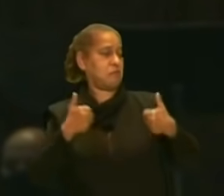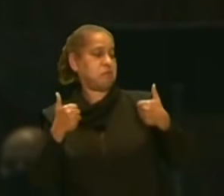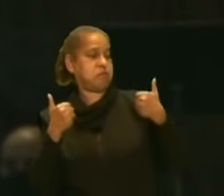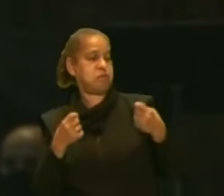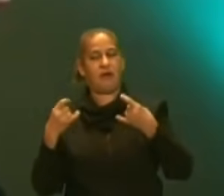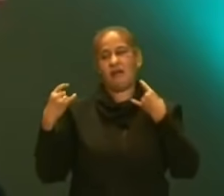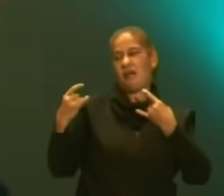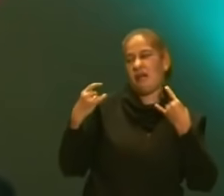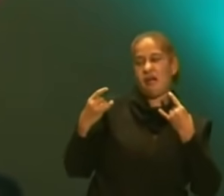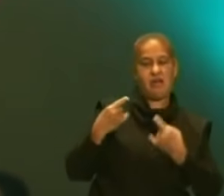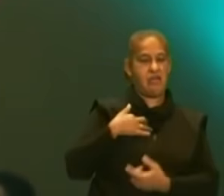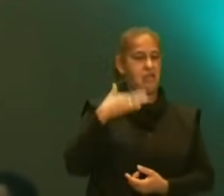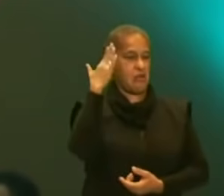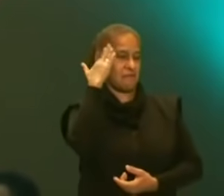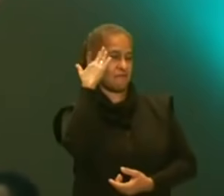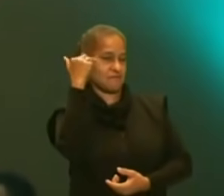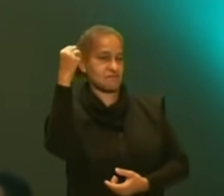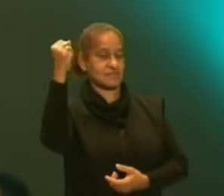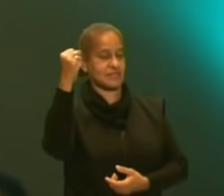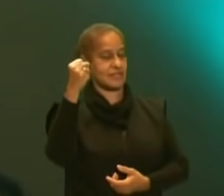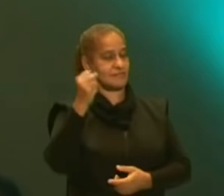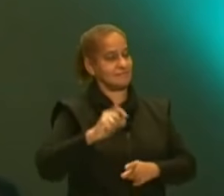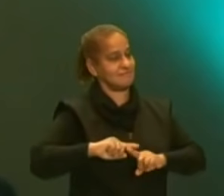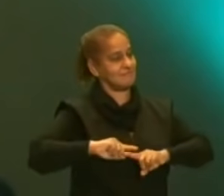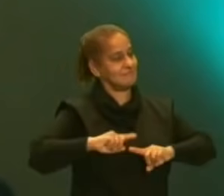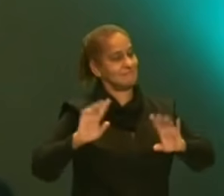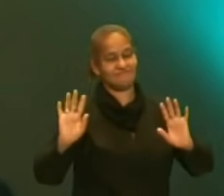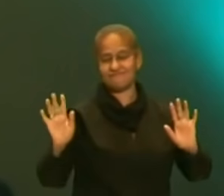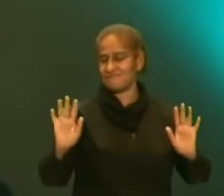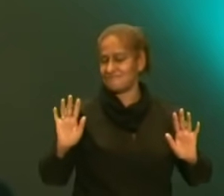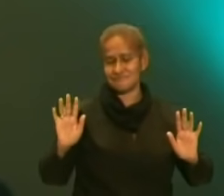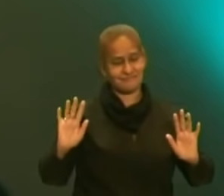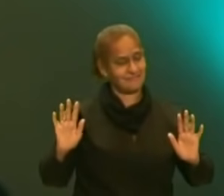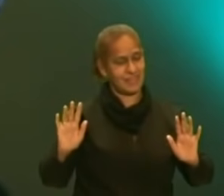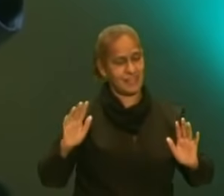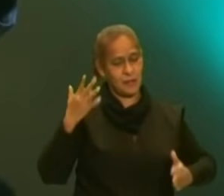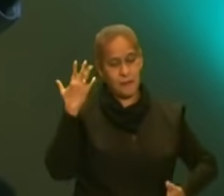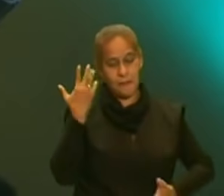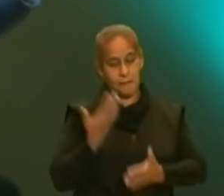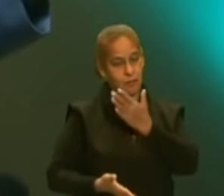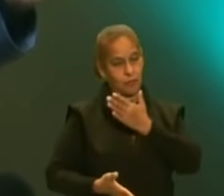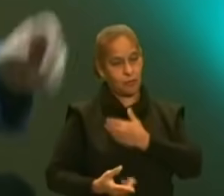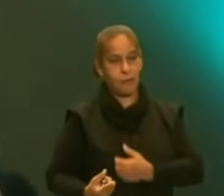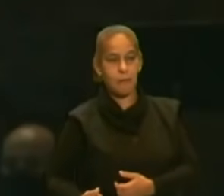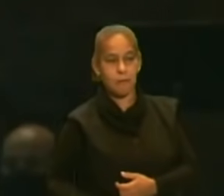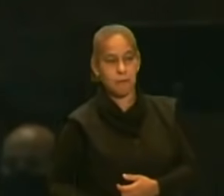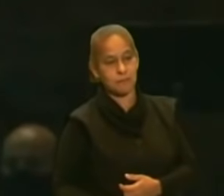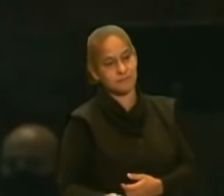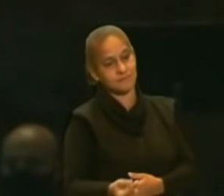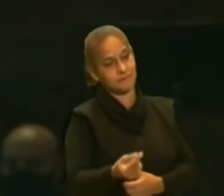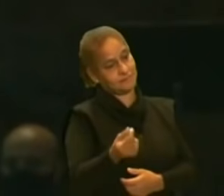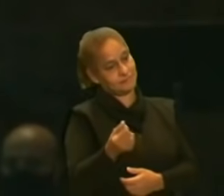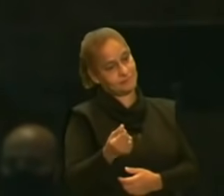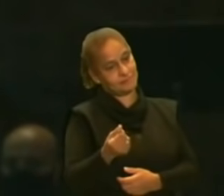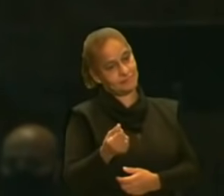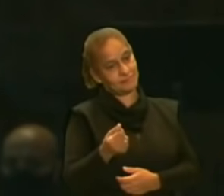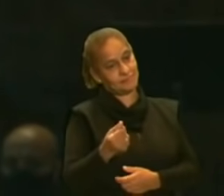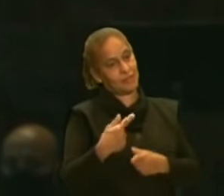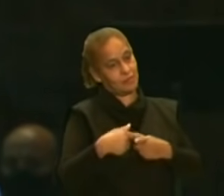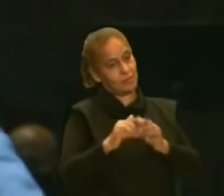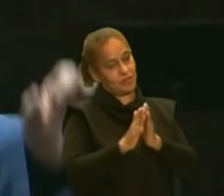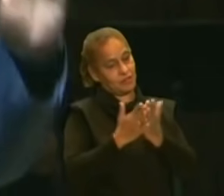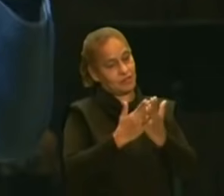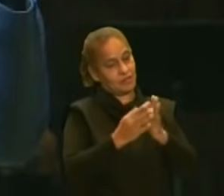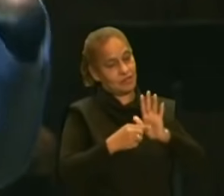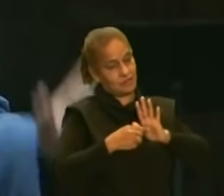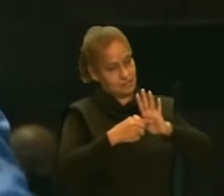tudo, mas está num caminho que vai ser de perdição eterna, o que a palavra de Deus ensina.